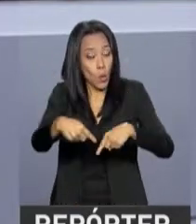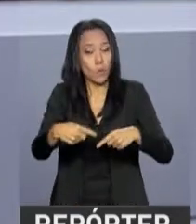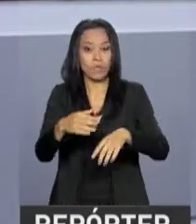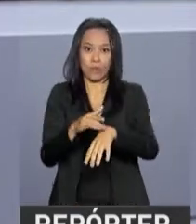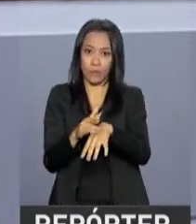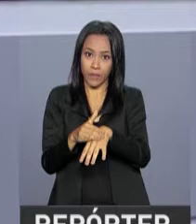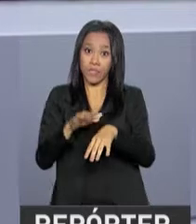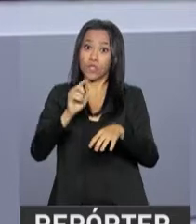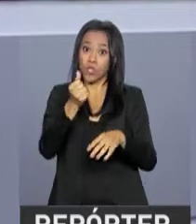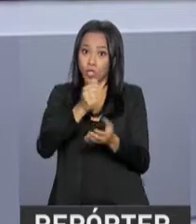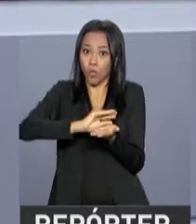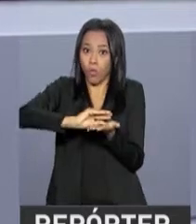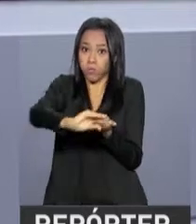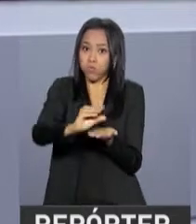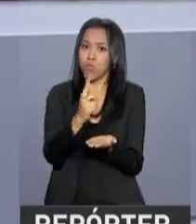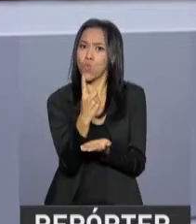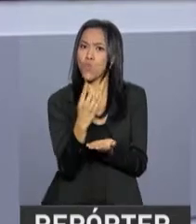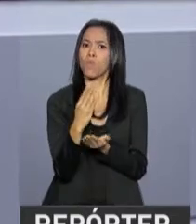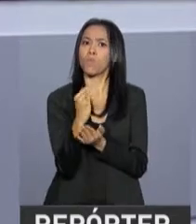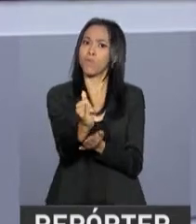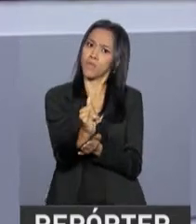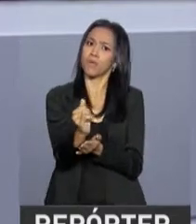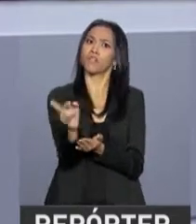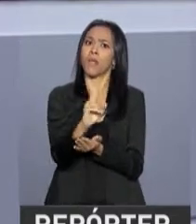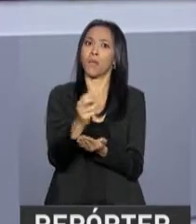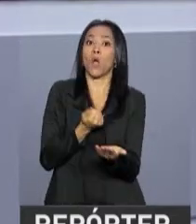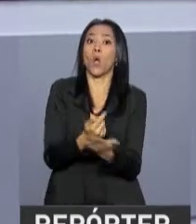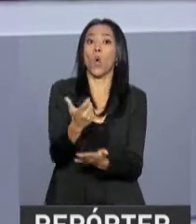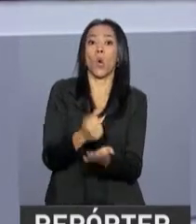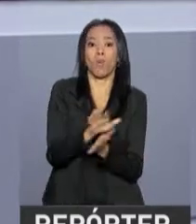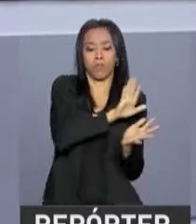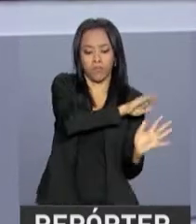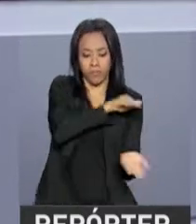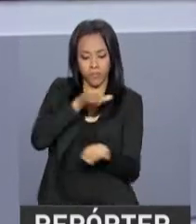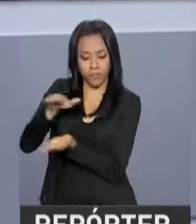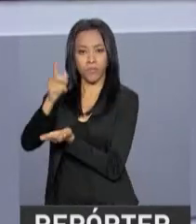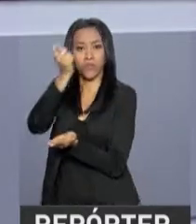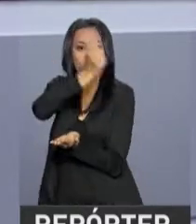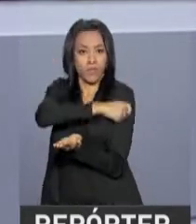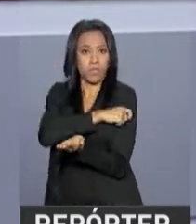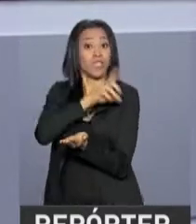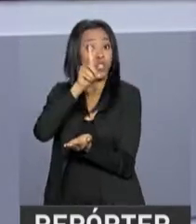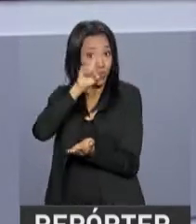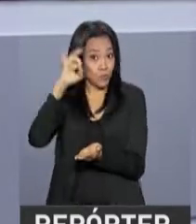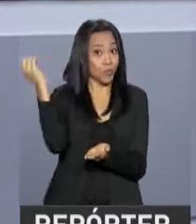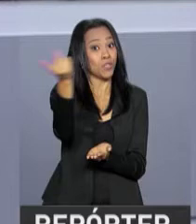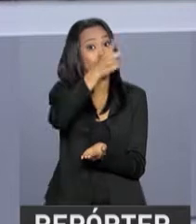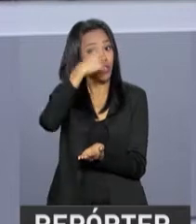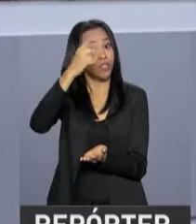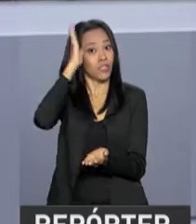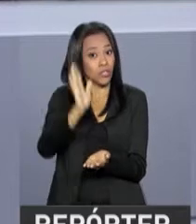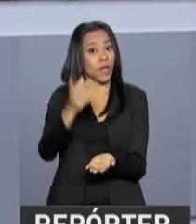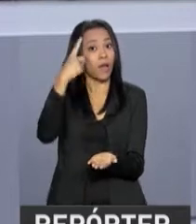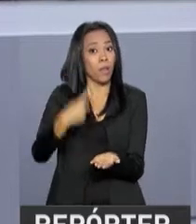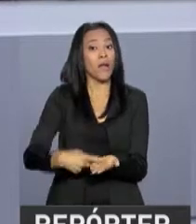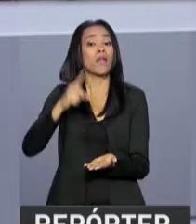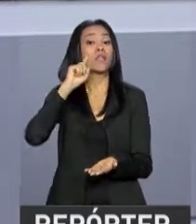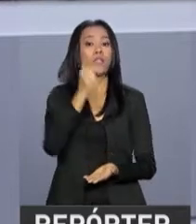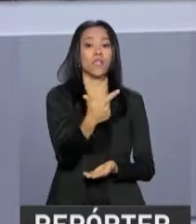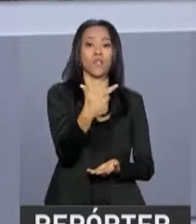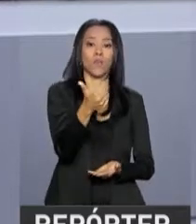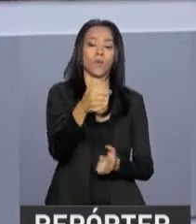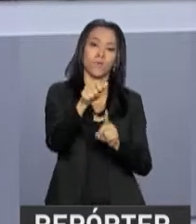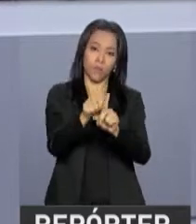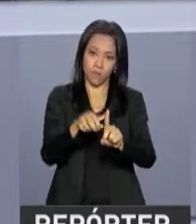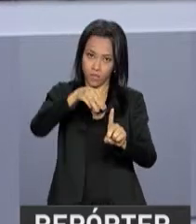quase 1 bilhão de reais na compra das doses e o dia d de mobilização nacional está marcado para 12 de maio